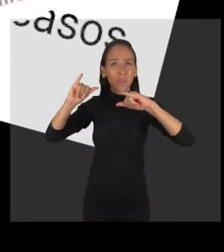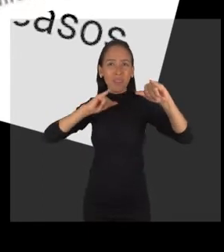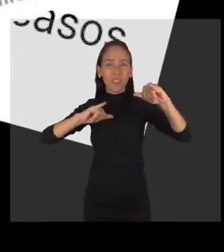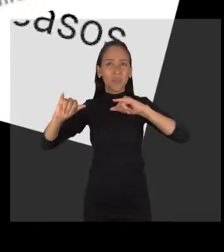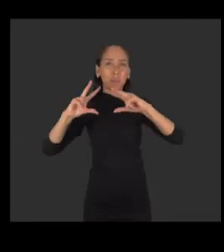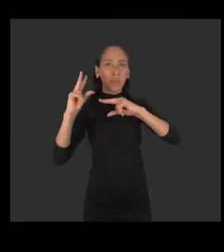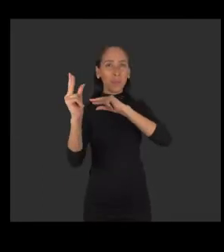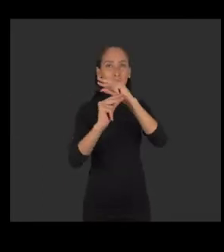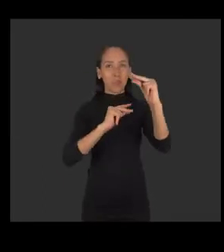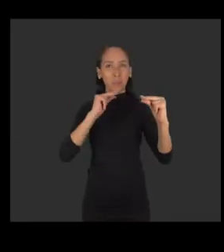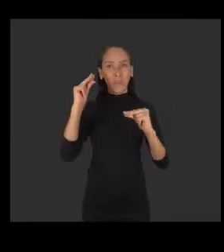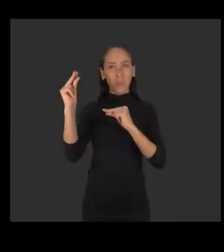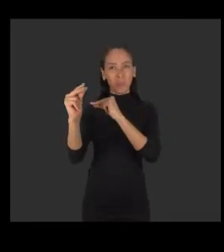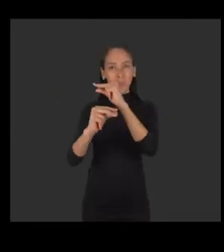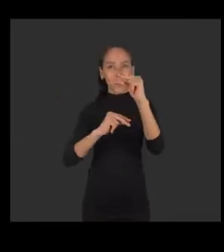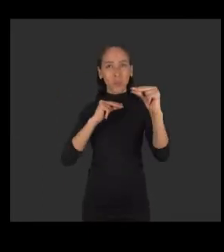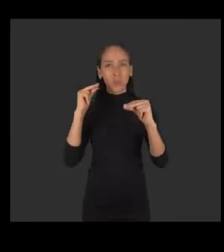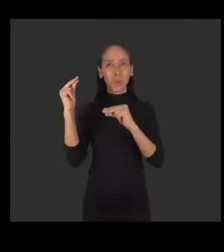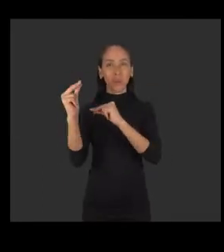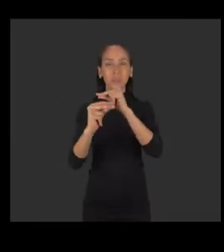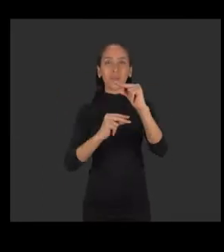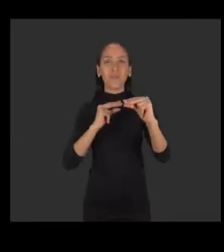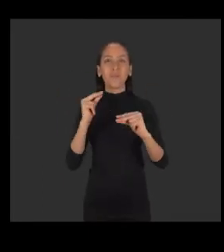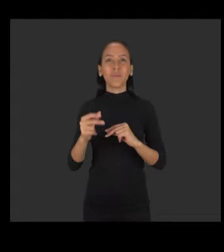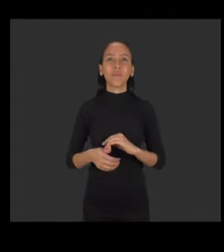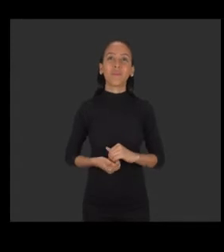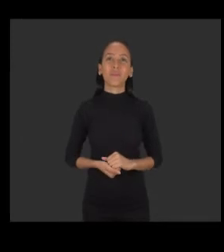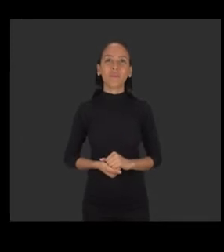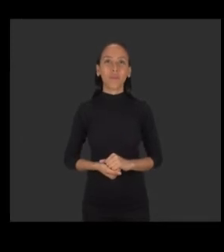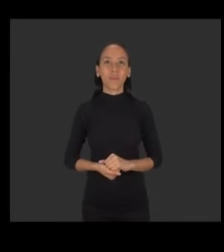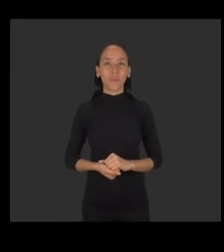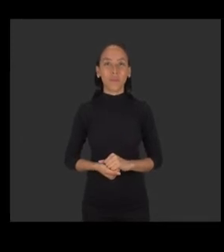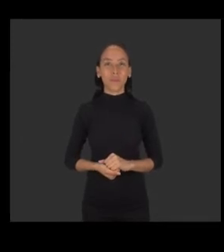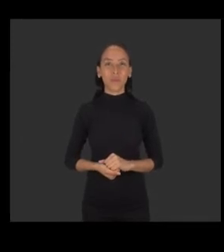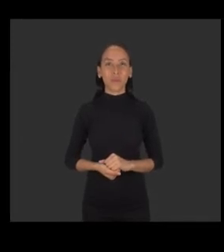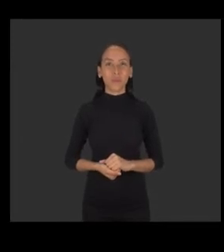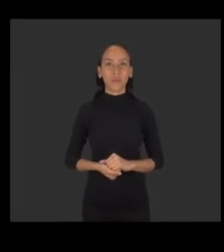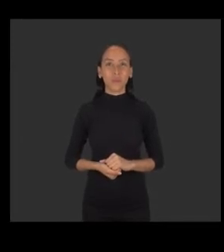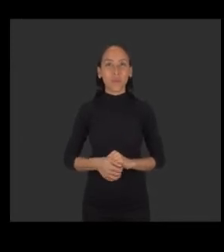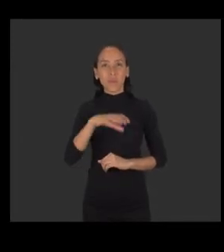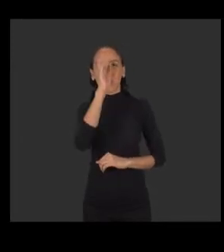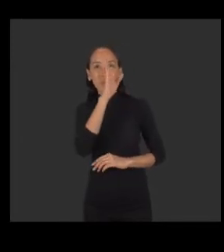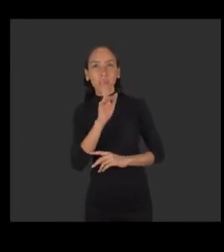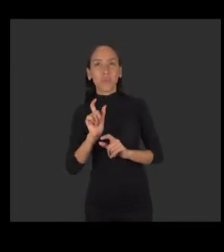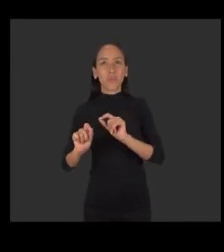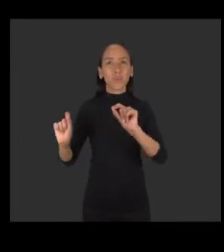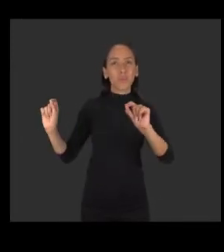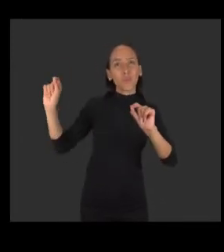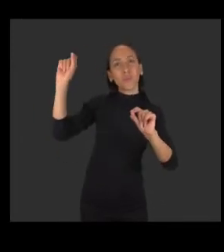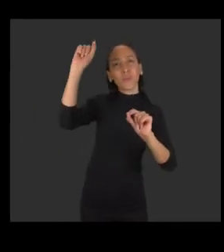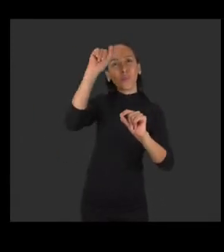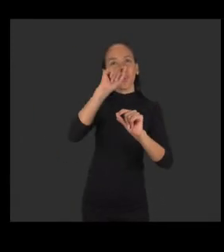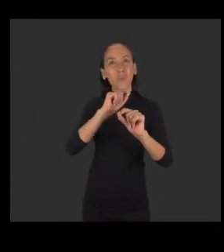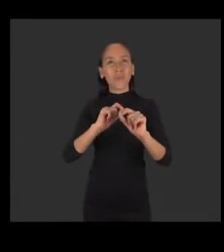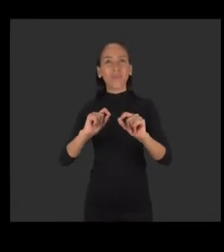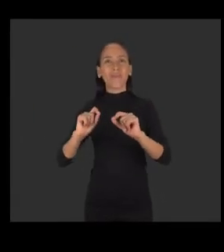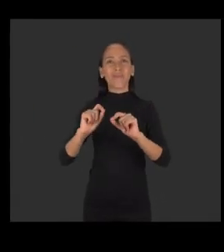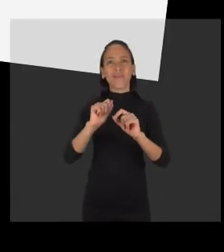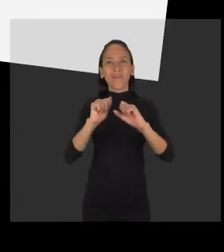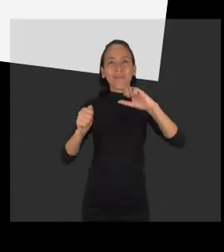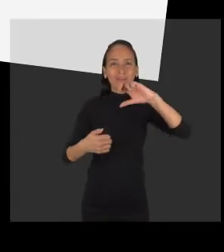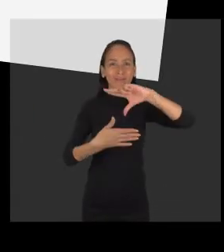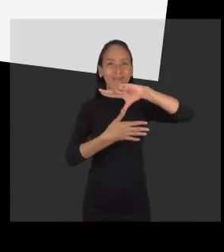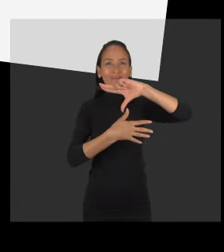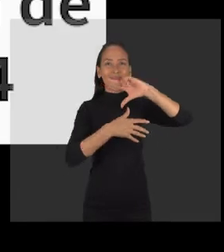Covid-19 triplicou em apenas um mês. Casos de Brasil passa indígenas triplicou em apenas um mês.